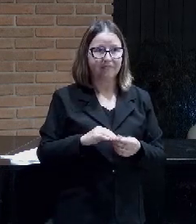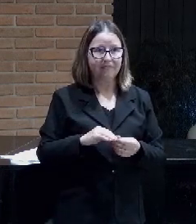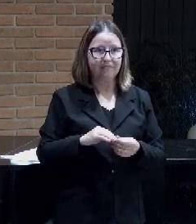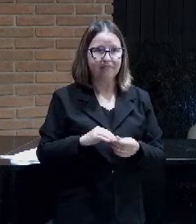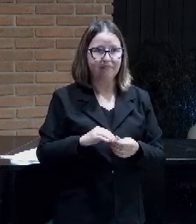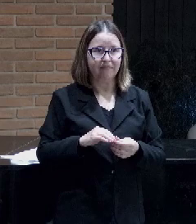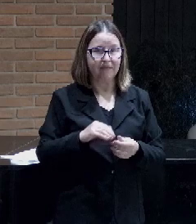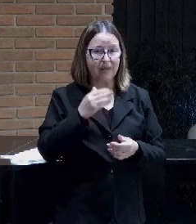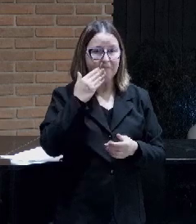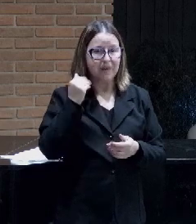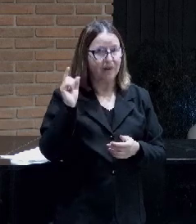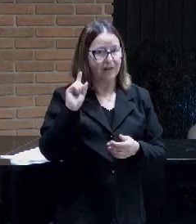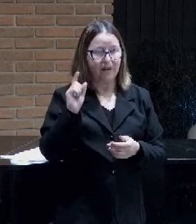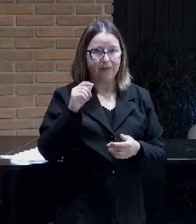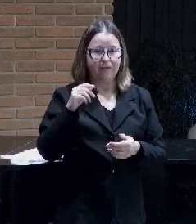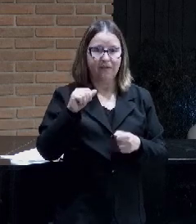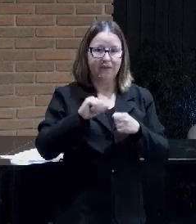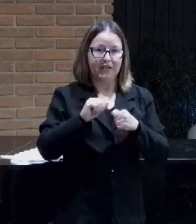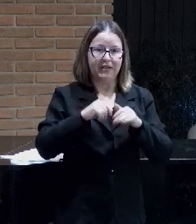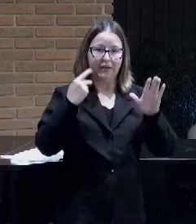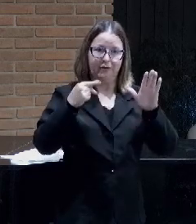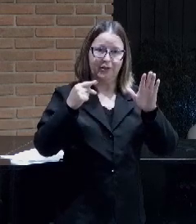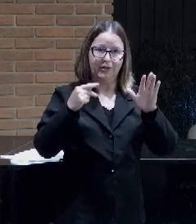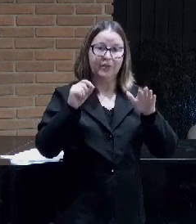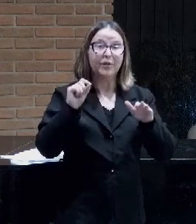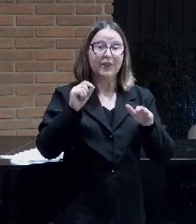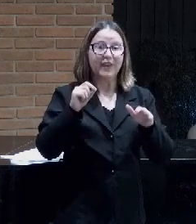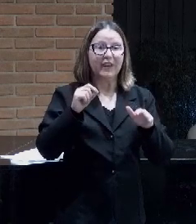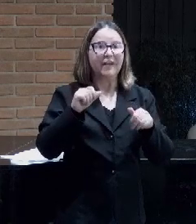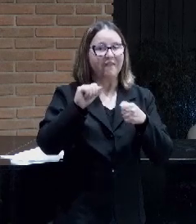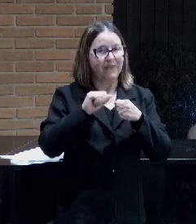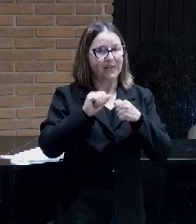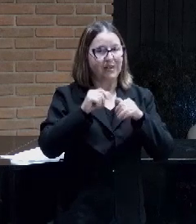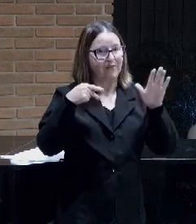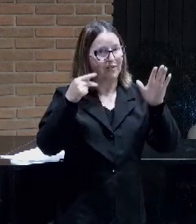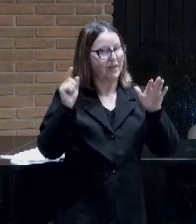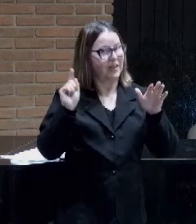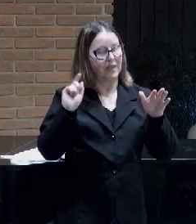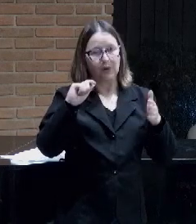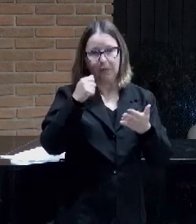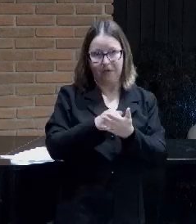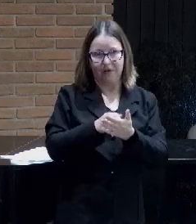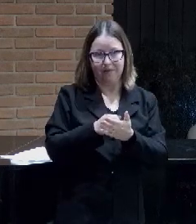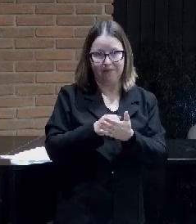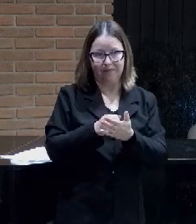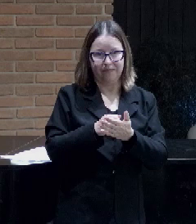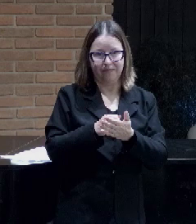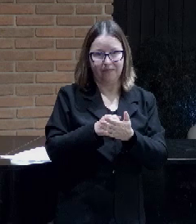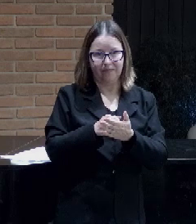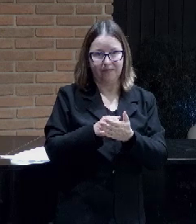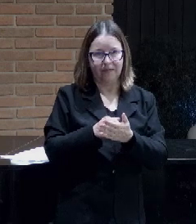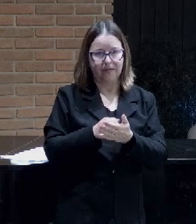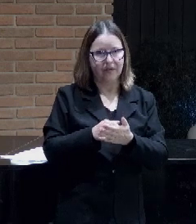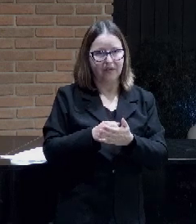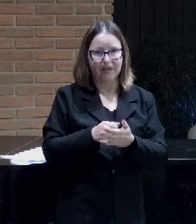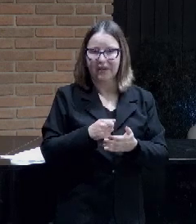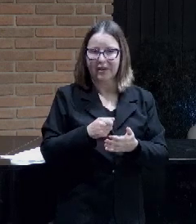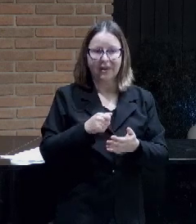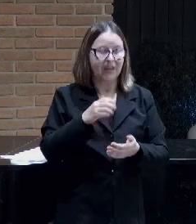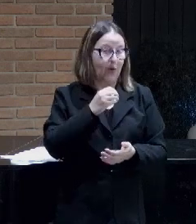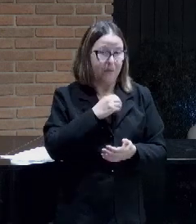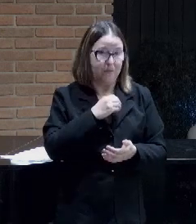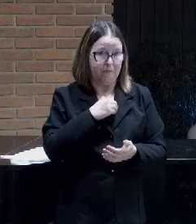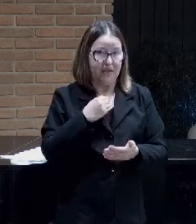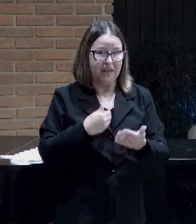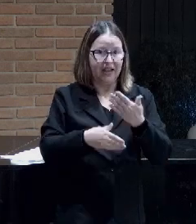Melhor é não fazer voto do que fazer e não cumprir. Não consinta que a sua boca o leve a pecar, nem diga ao mensageiro de Deus